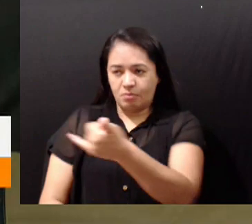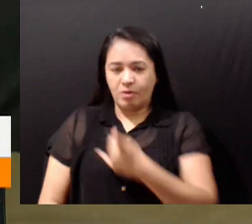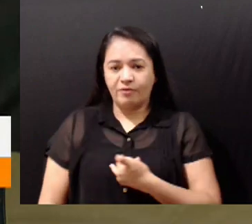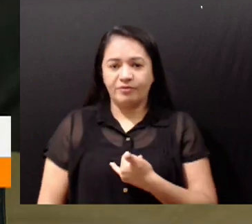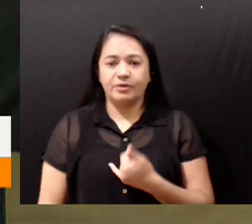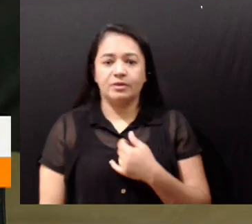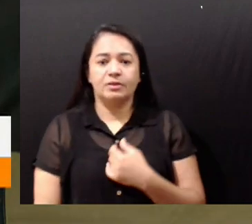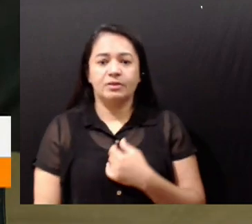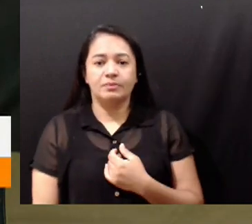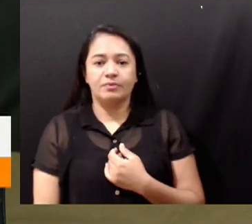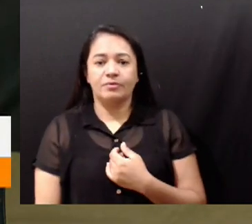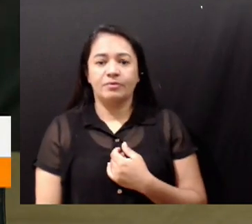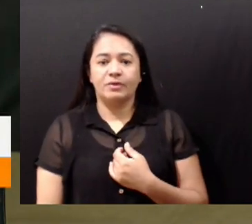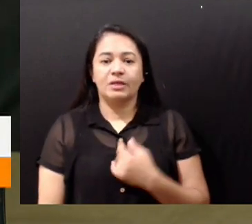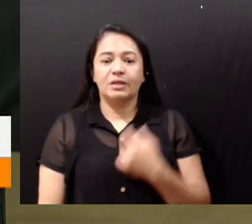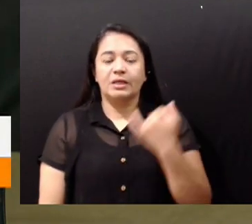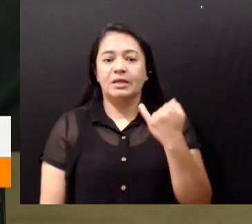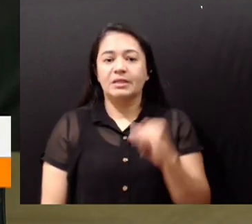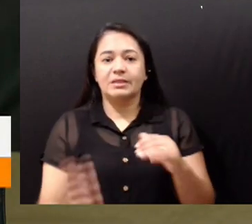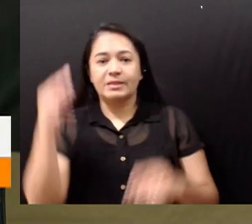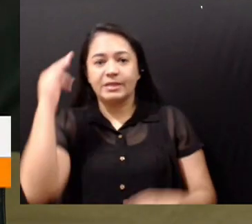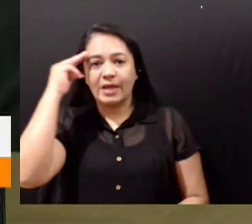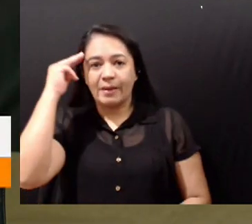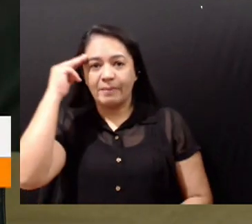estiver alinhada com o corpo,